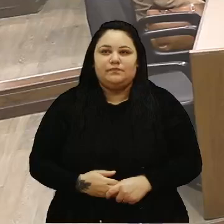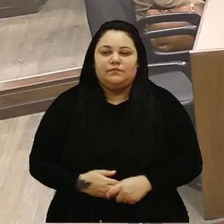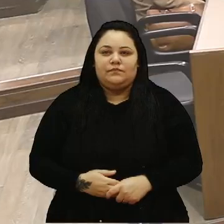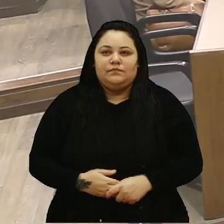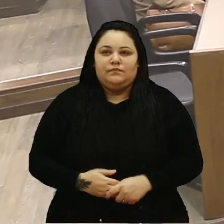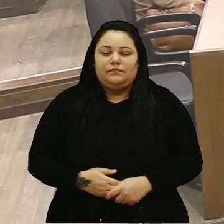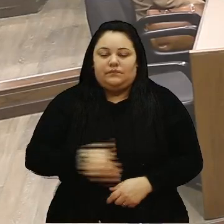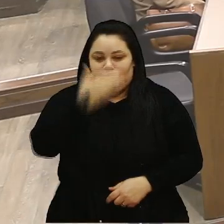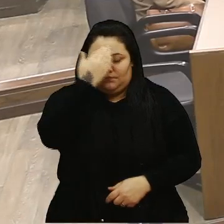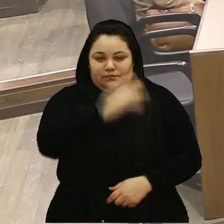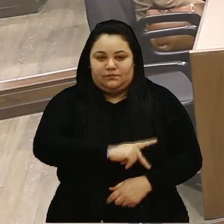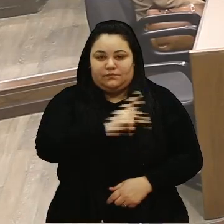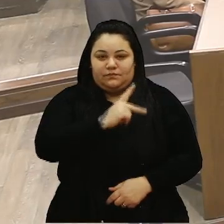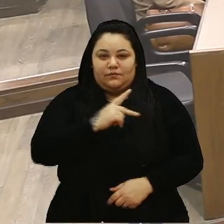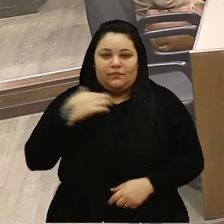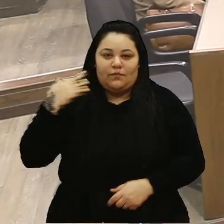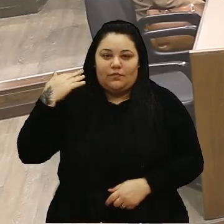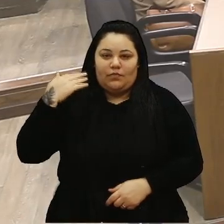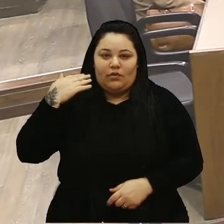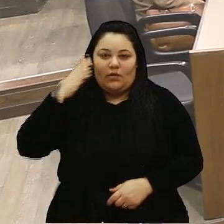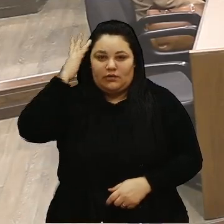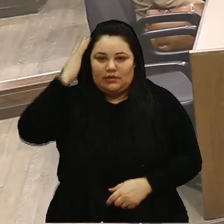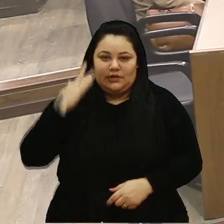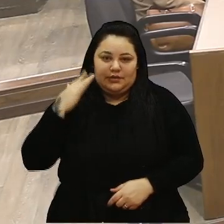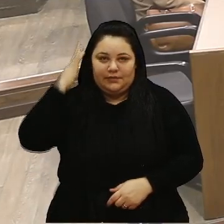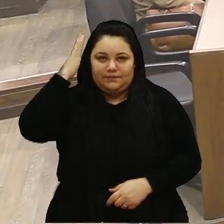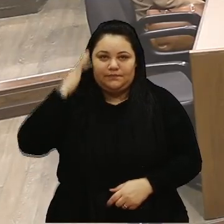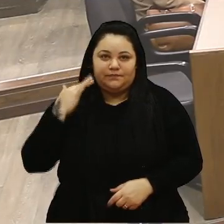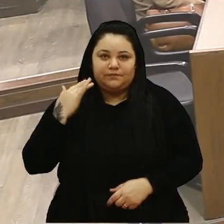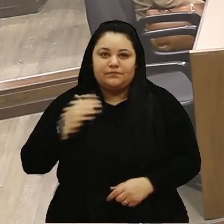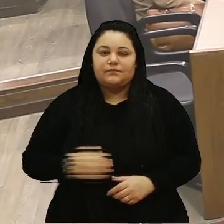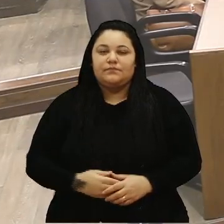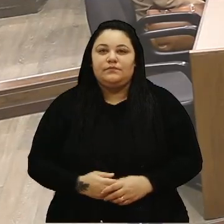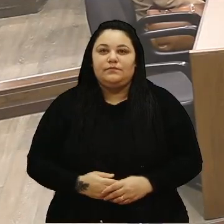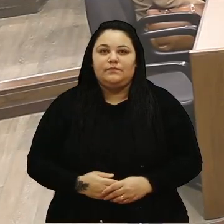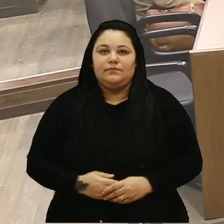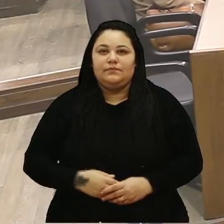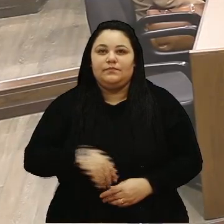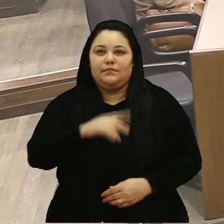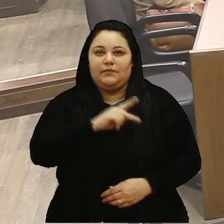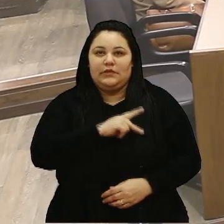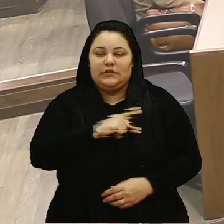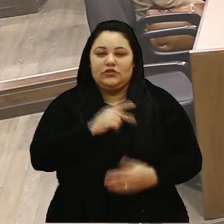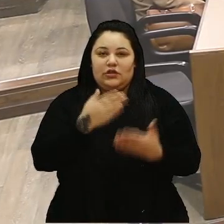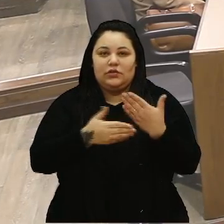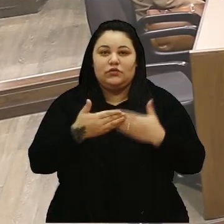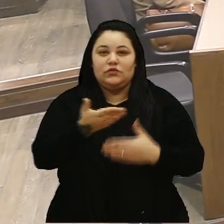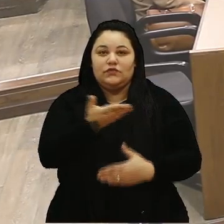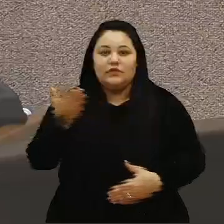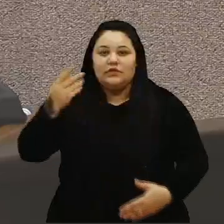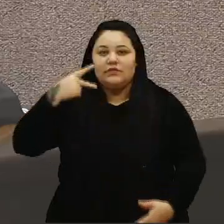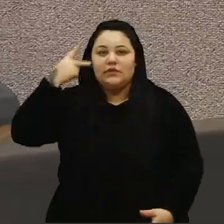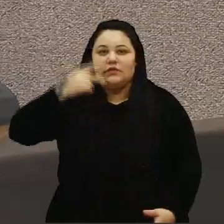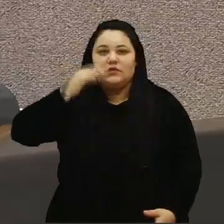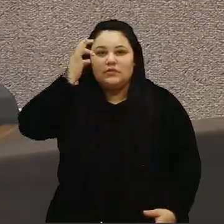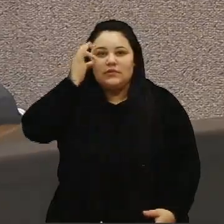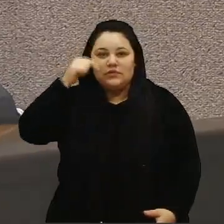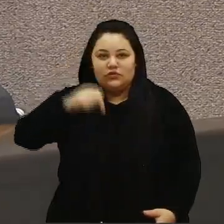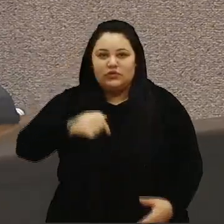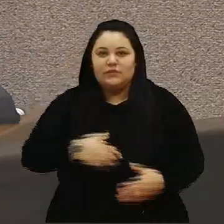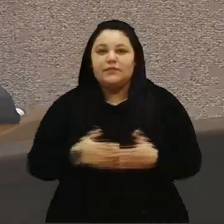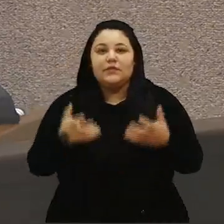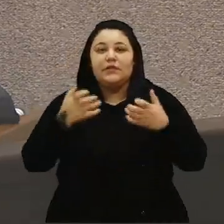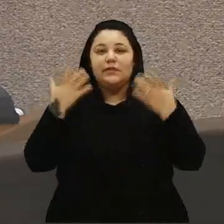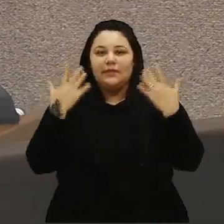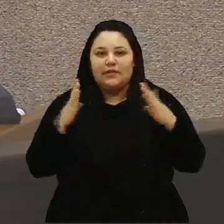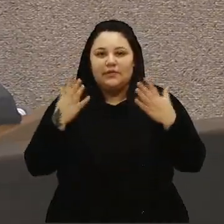vereador Pedro Rodrigues. Vereadora Daiane Mello. Senhora presidente, senhores vereadores, parabenizar o